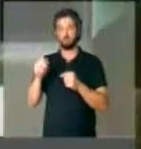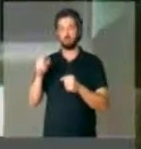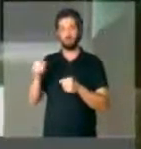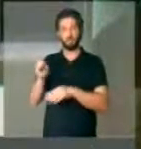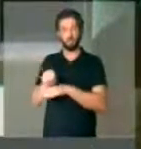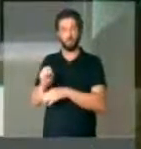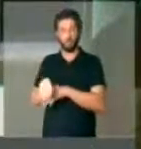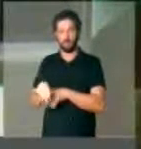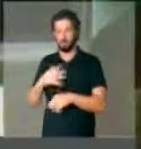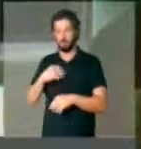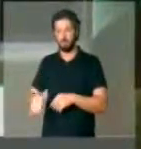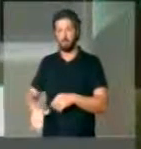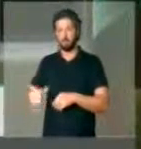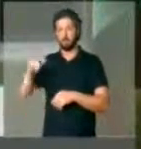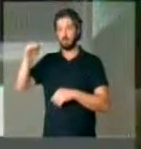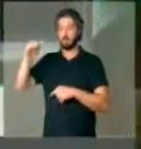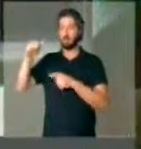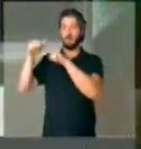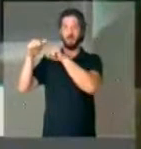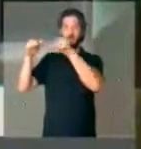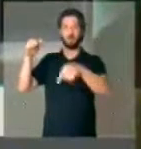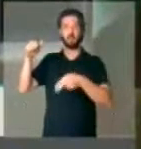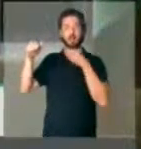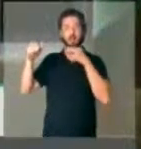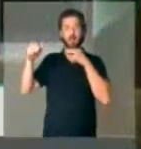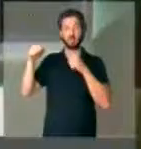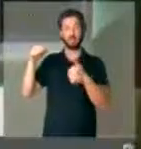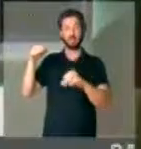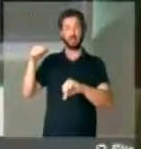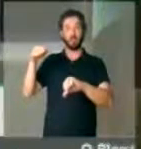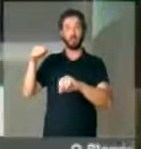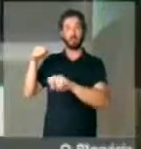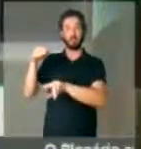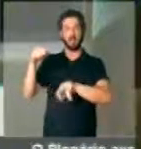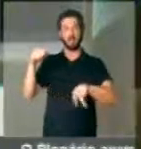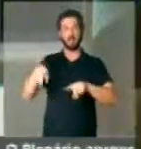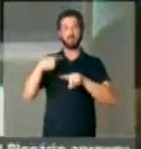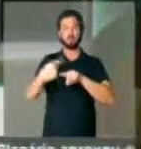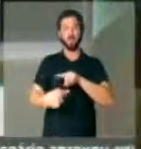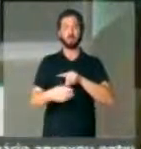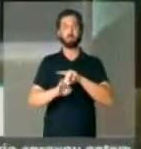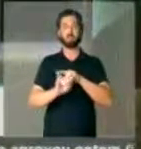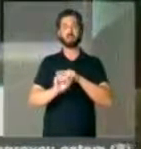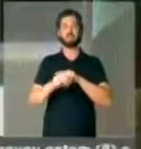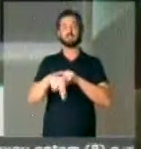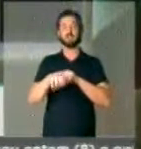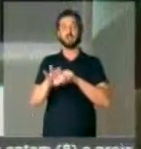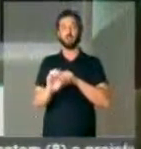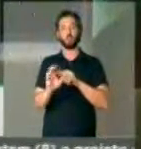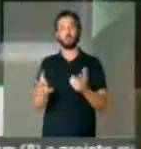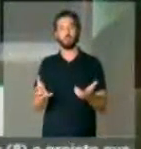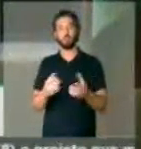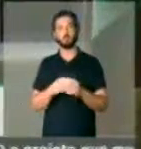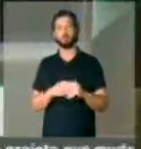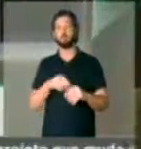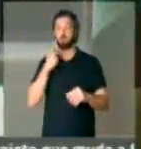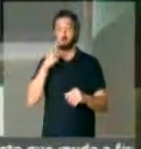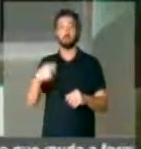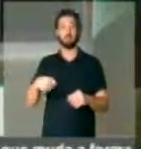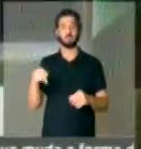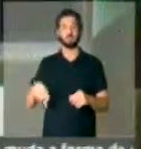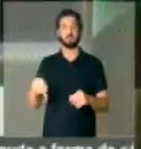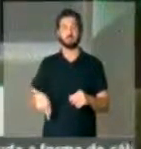criou, os filhos criaram 19 netos para ele, mais bisnetos. E a gente não pode deixar de